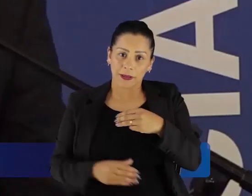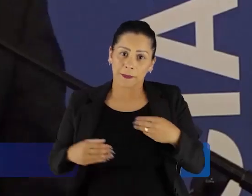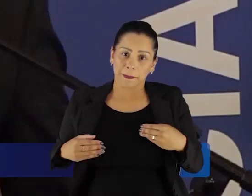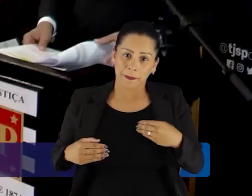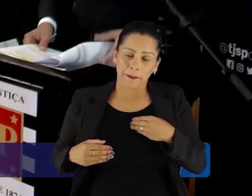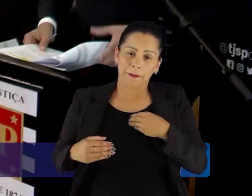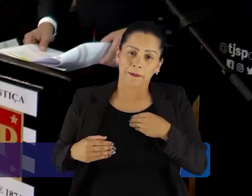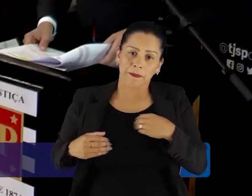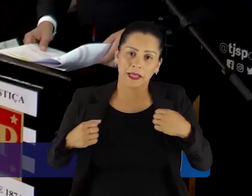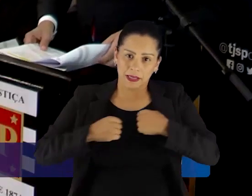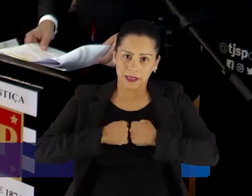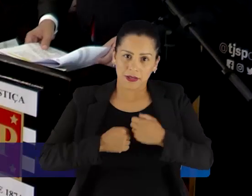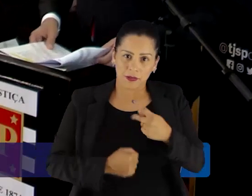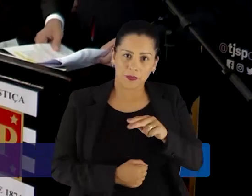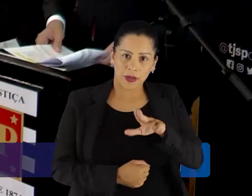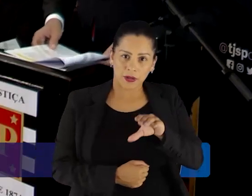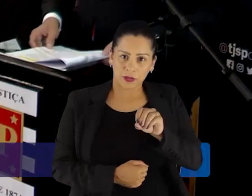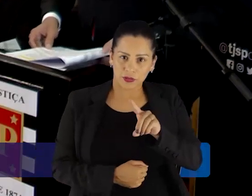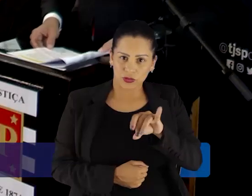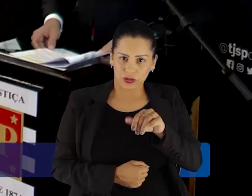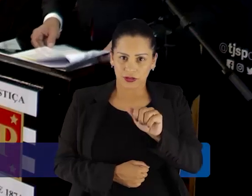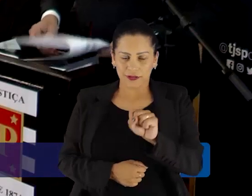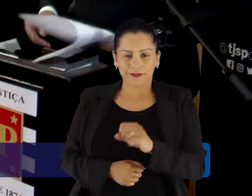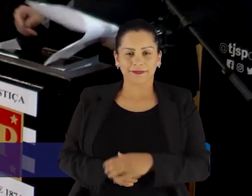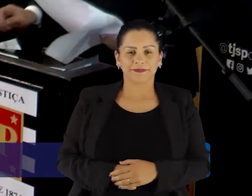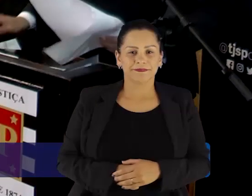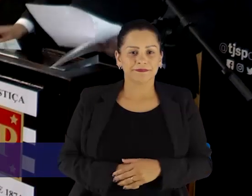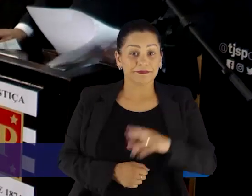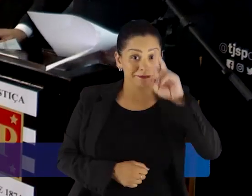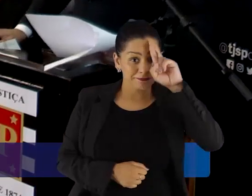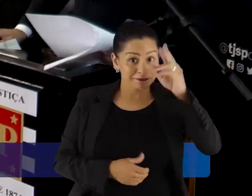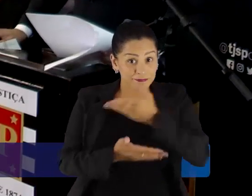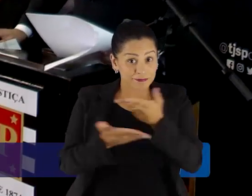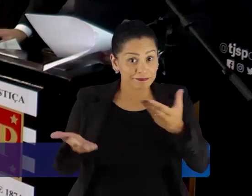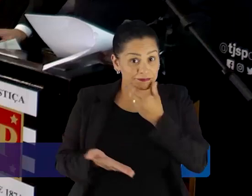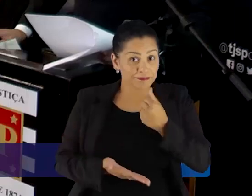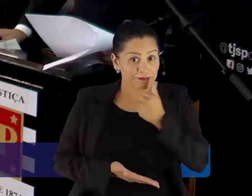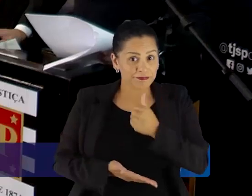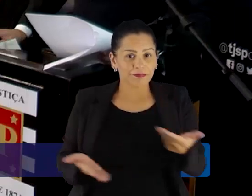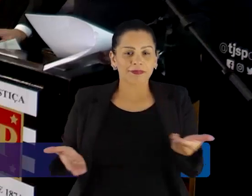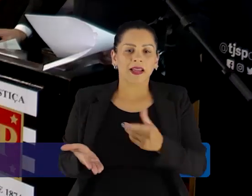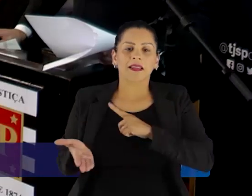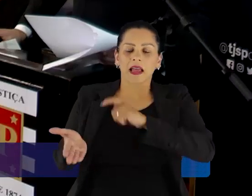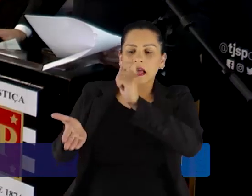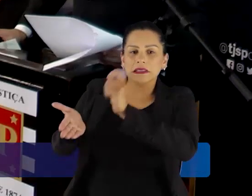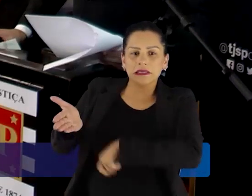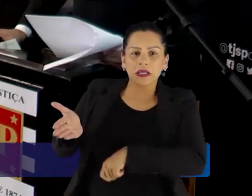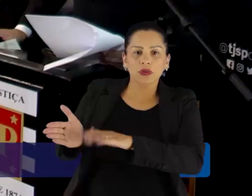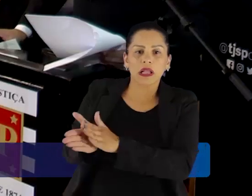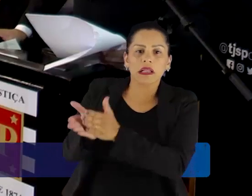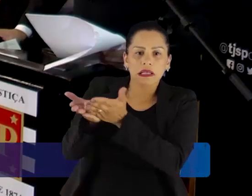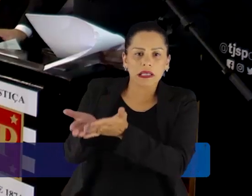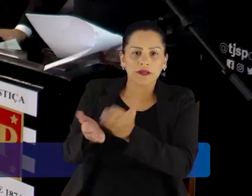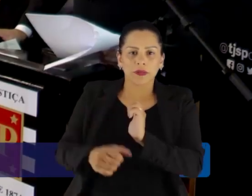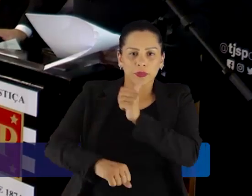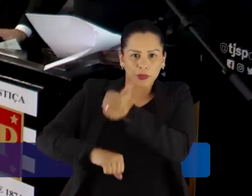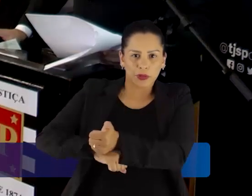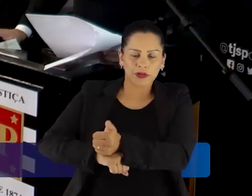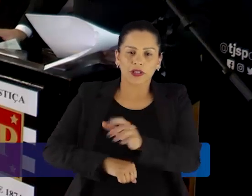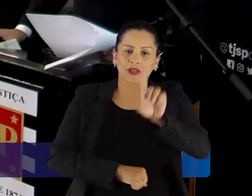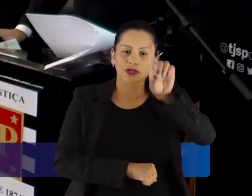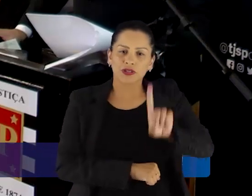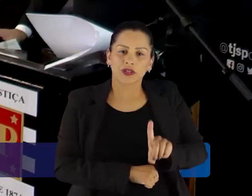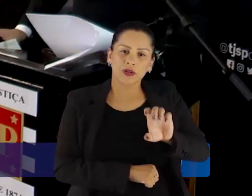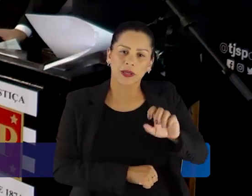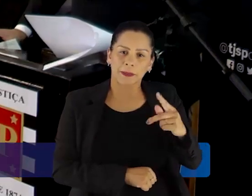Ribeiro senhoras e senhores teremos agora assinatura no livro de posse do diretor da